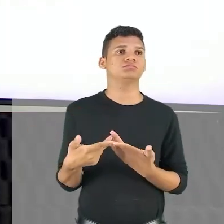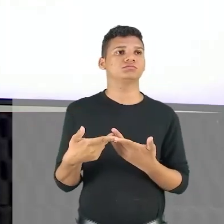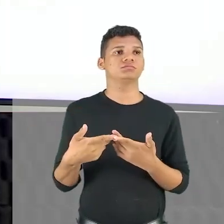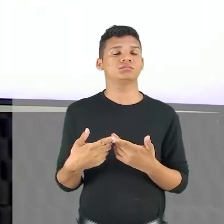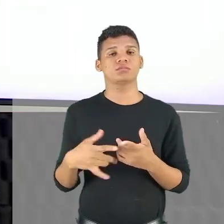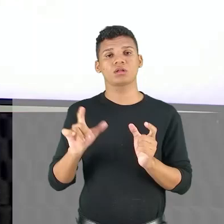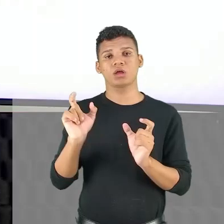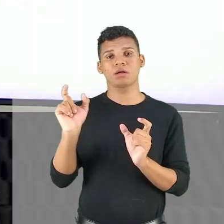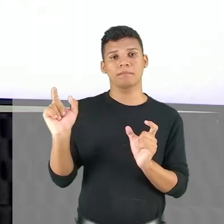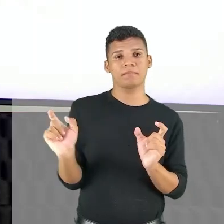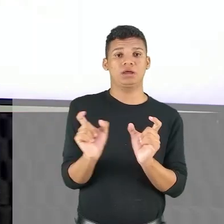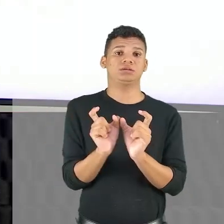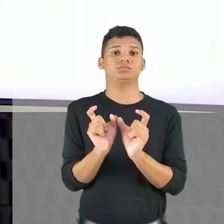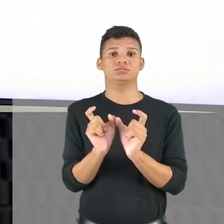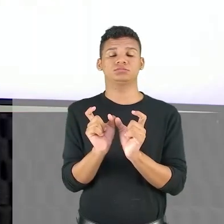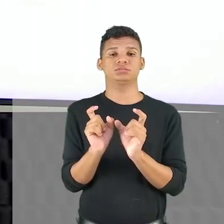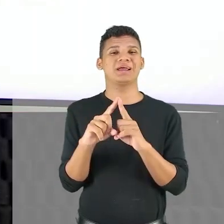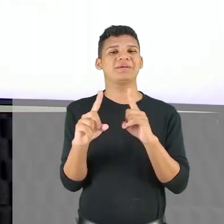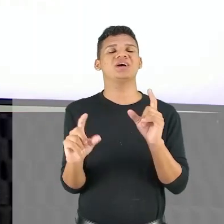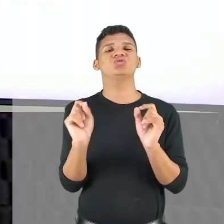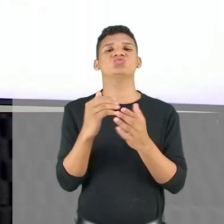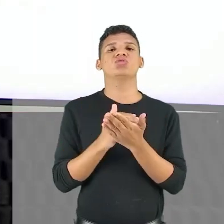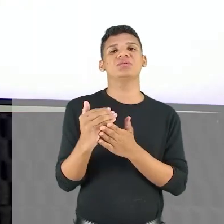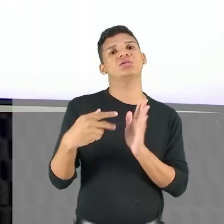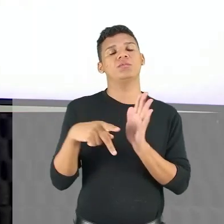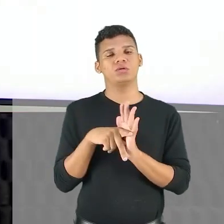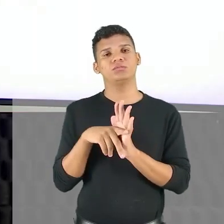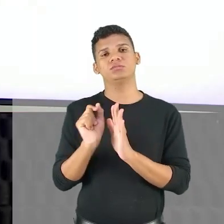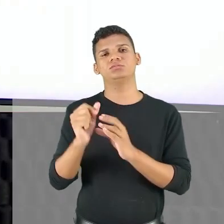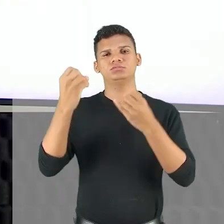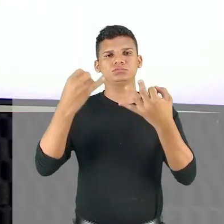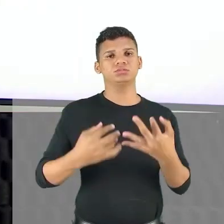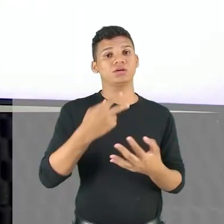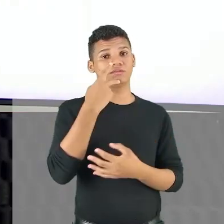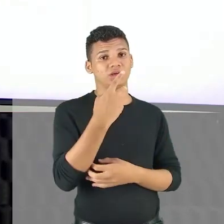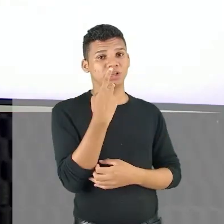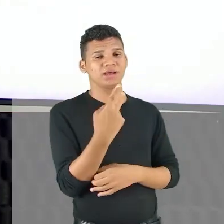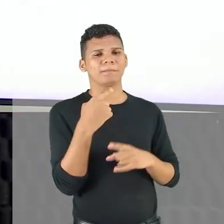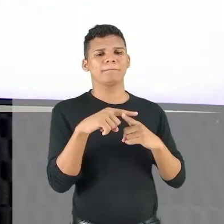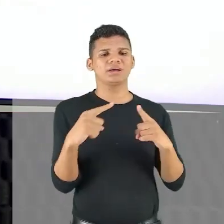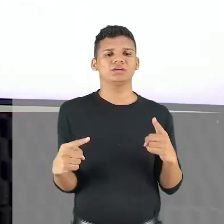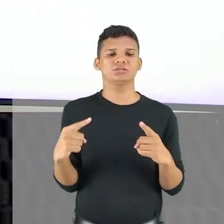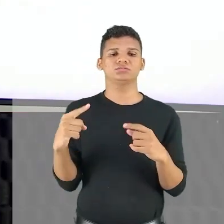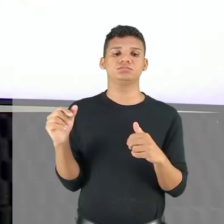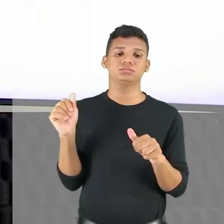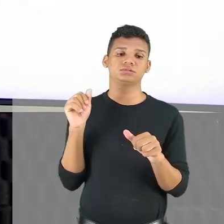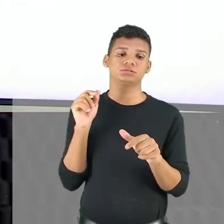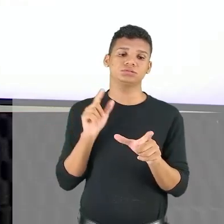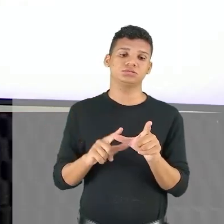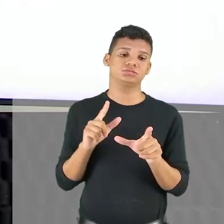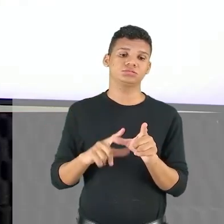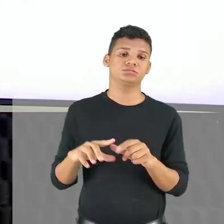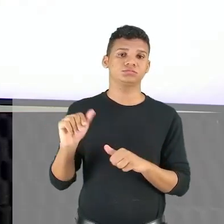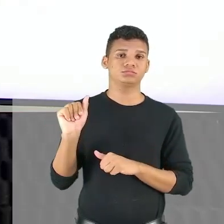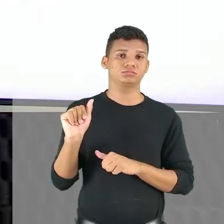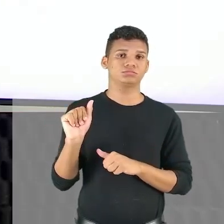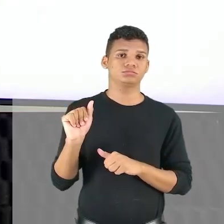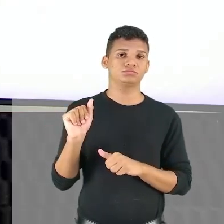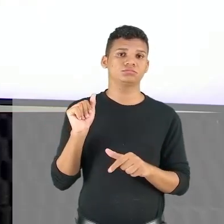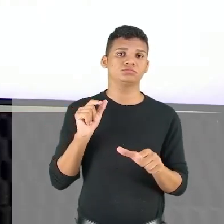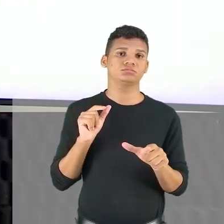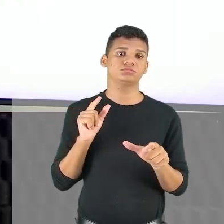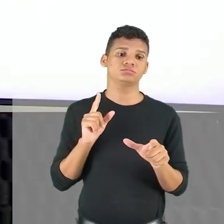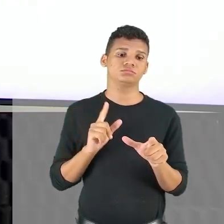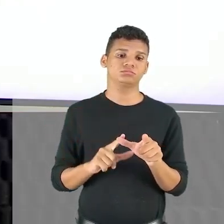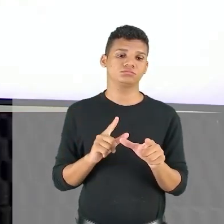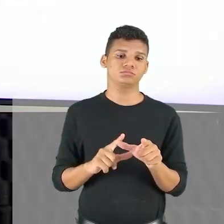añadiendo, no começo da fala de Mafalda pela conjunção. Porque, es decir, que significa quer dizer,